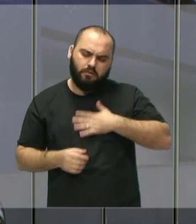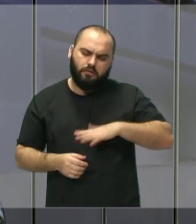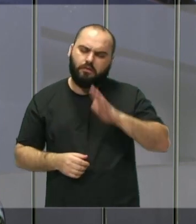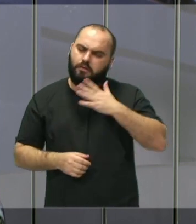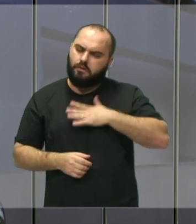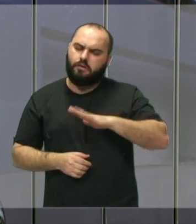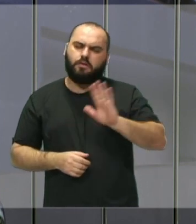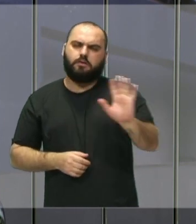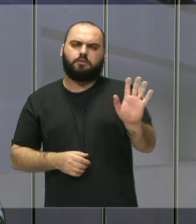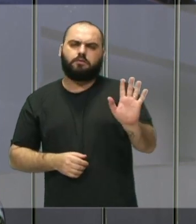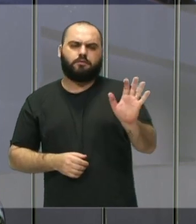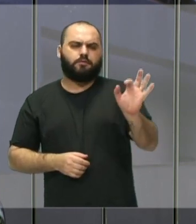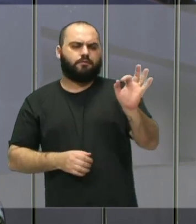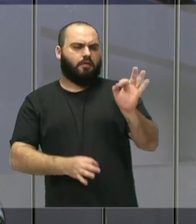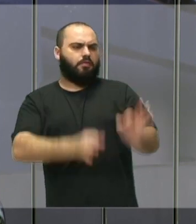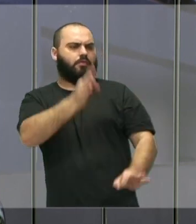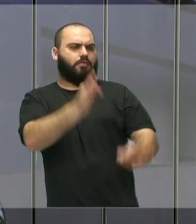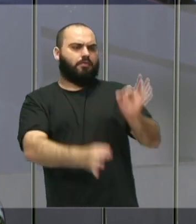isso